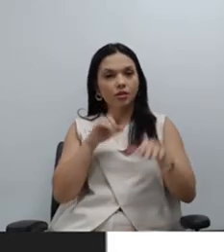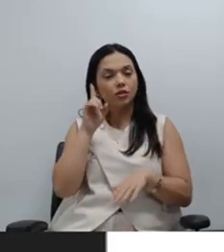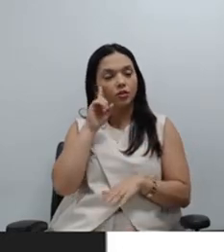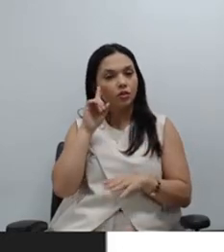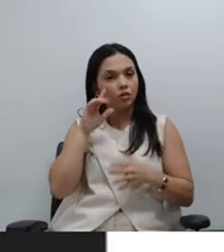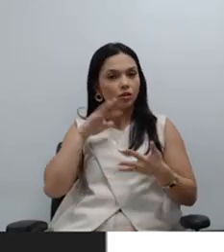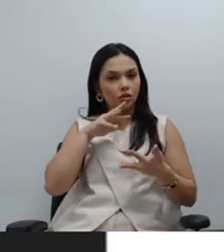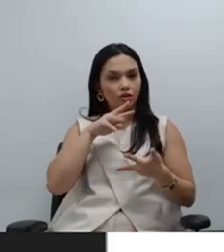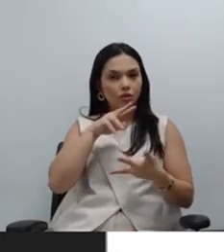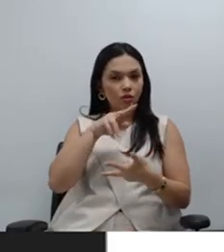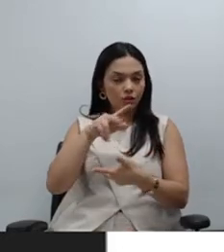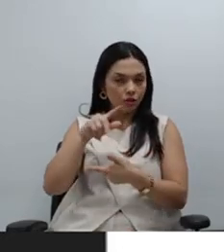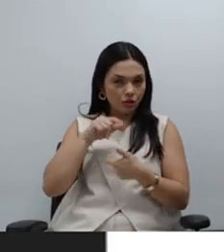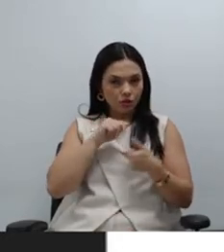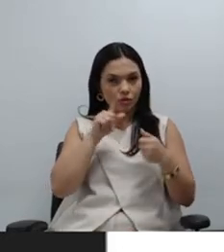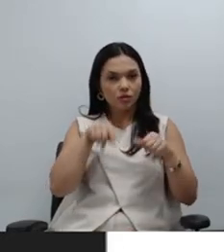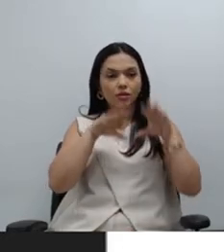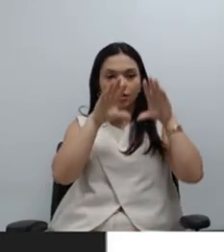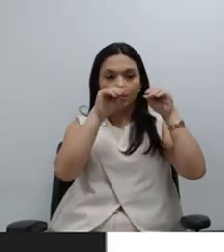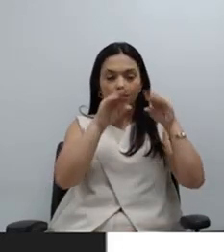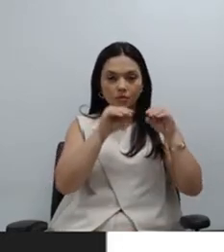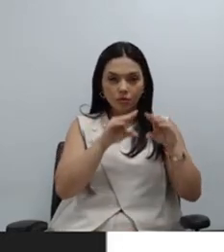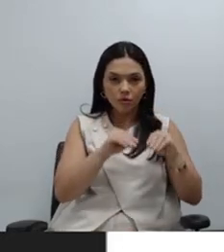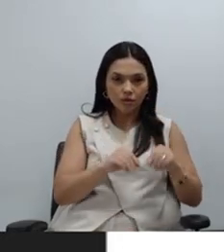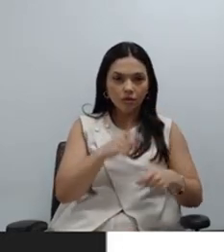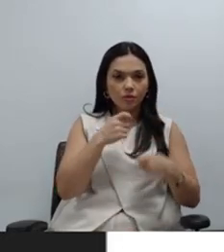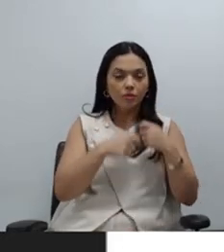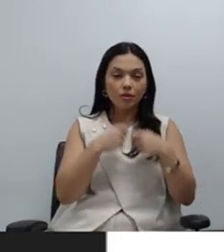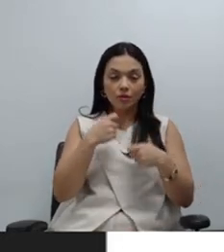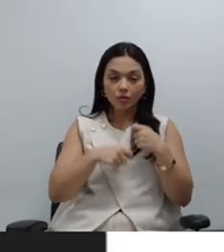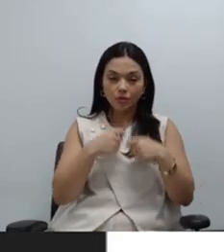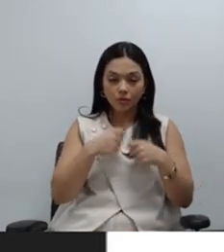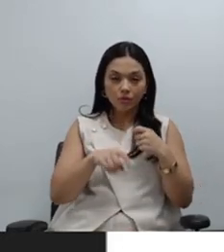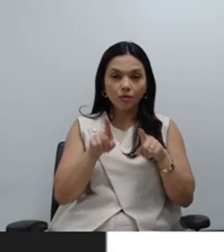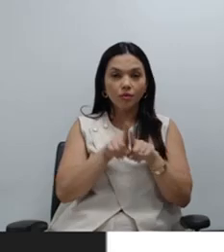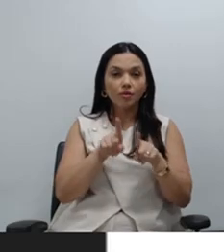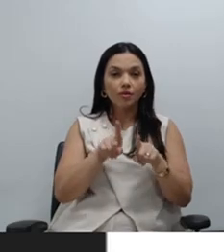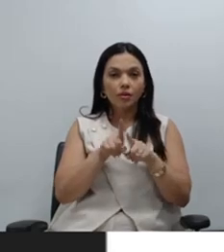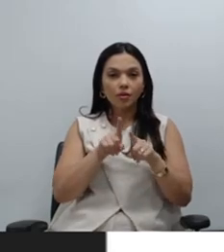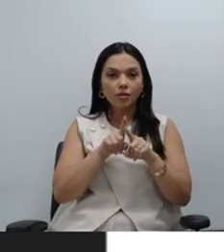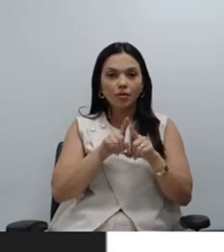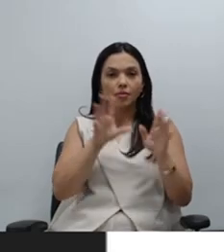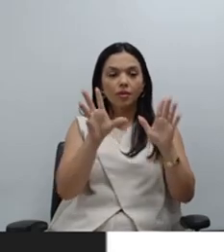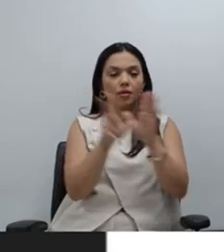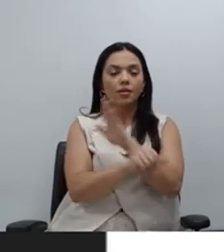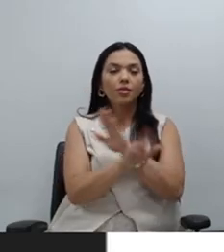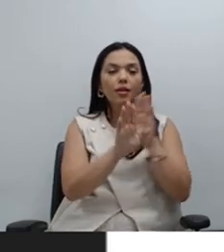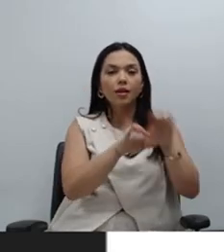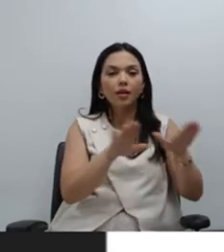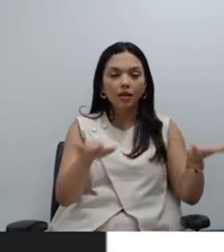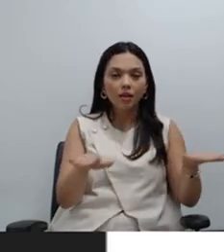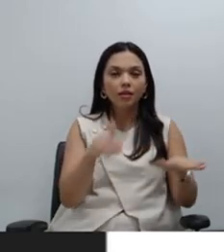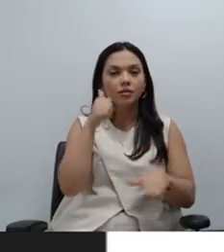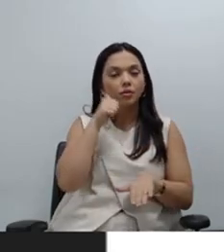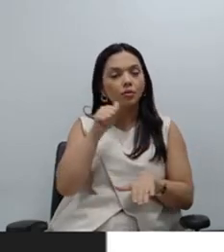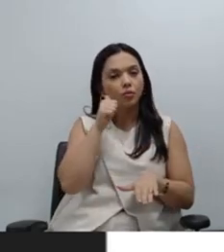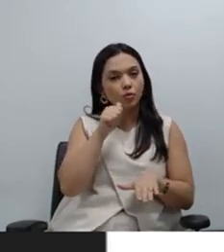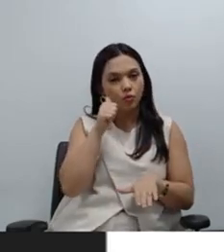contra a Exploração Sexual e o Tráfico de Mulheres e Crianças, e 27 de setembro, o Dia da Pessoa